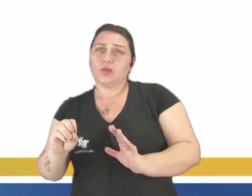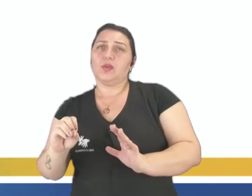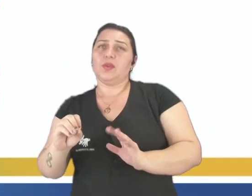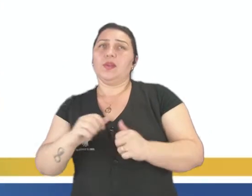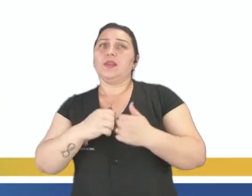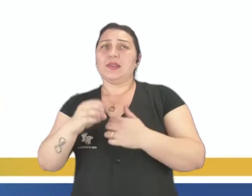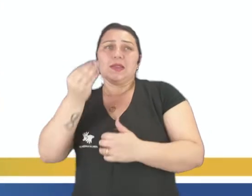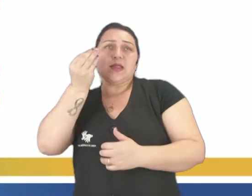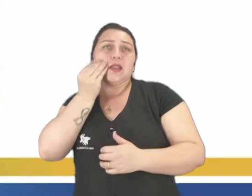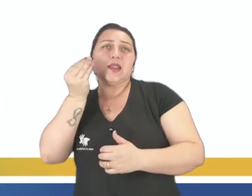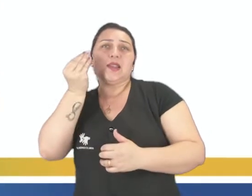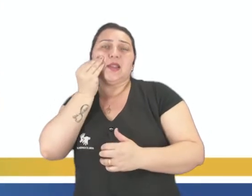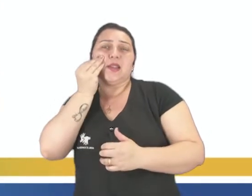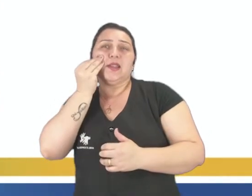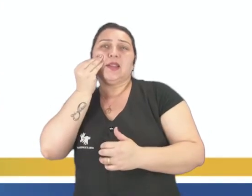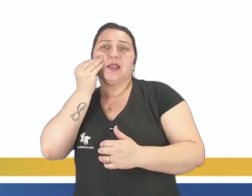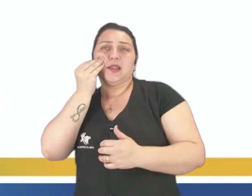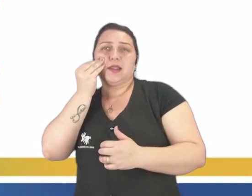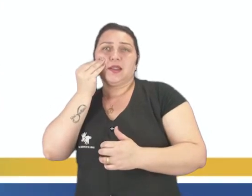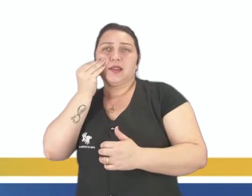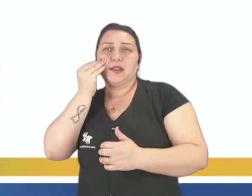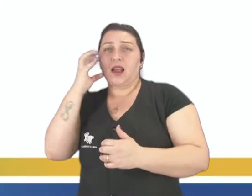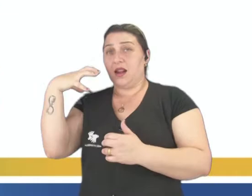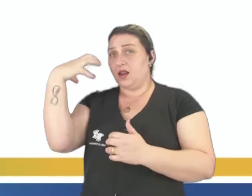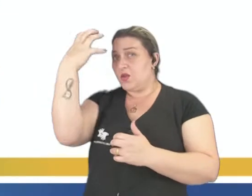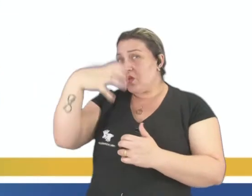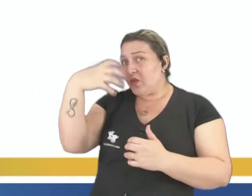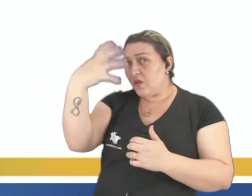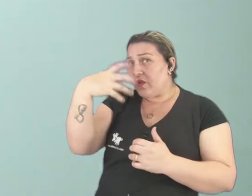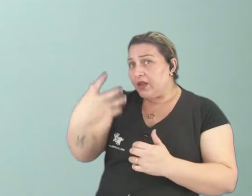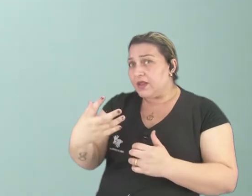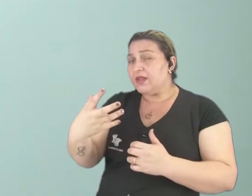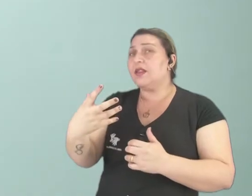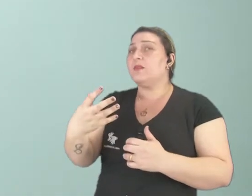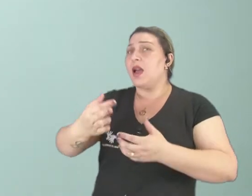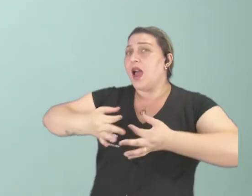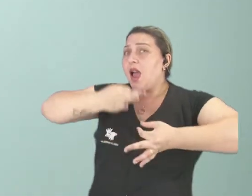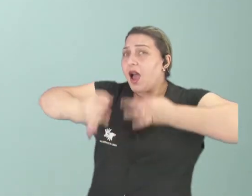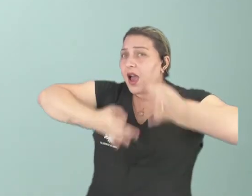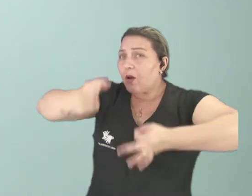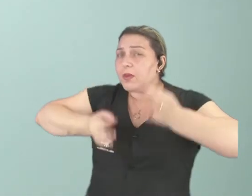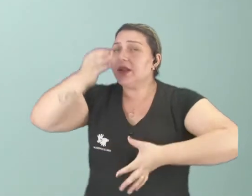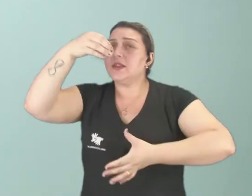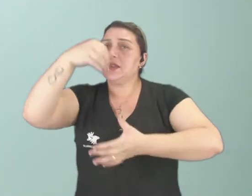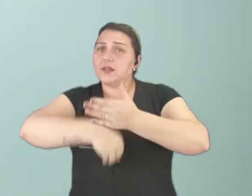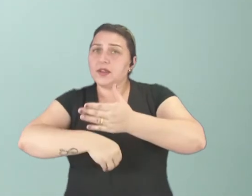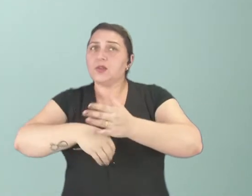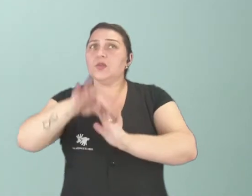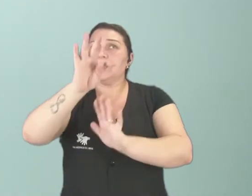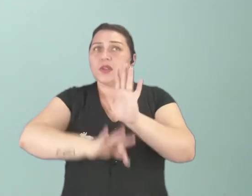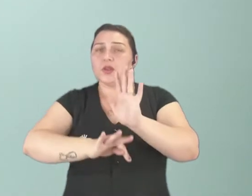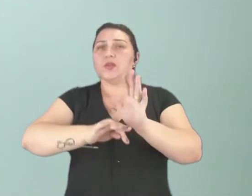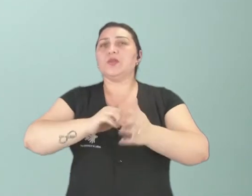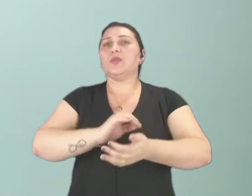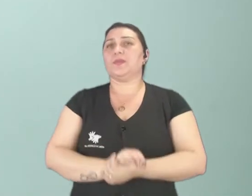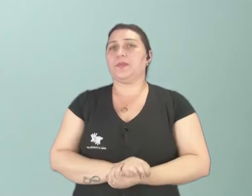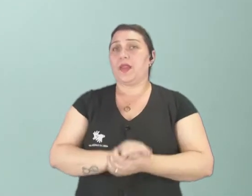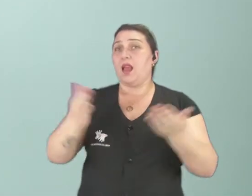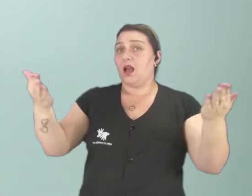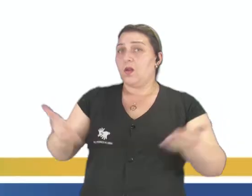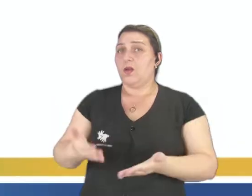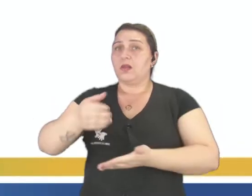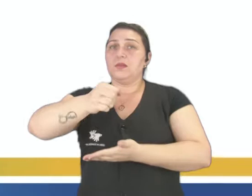aí para tentar nos convencer, né? Já vem a parte da argumentação dentro desses textos. Vamos para o